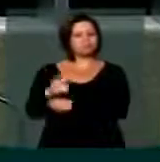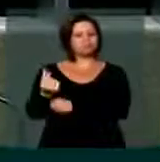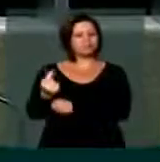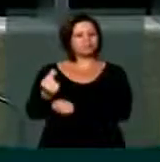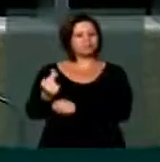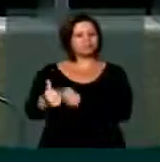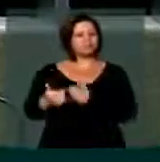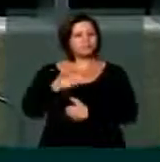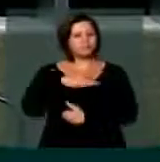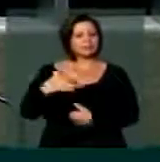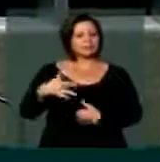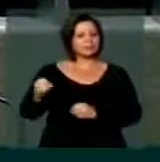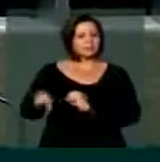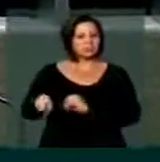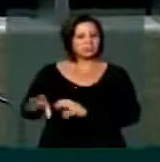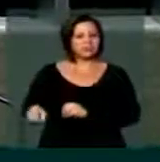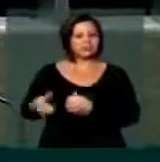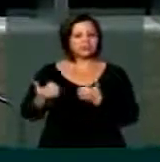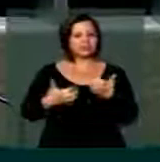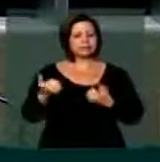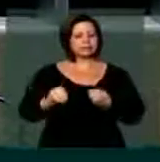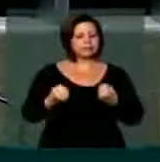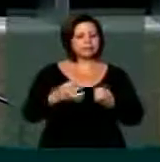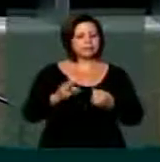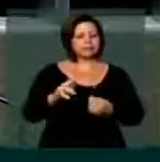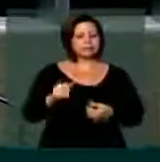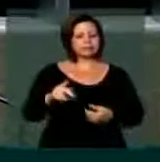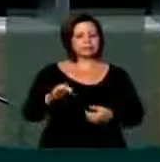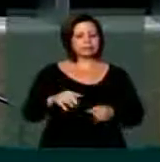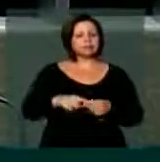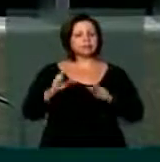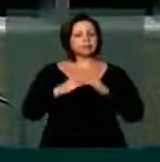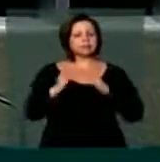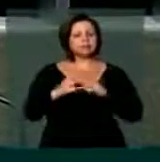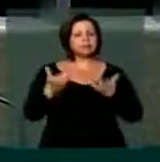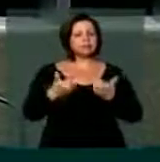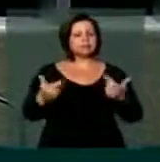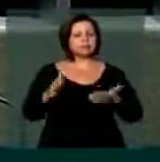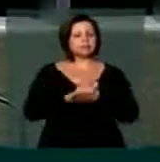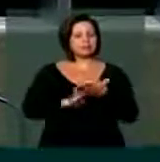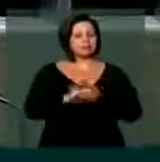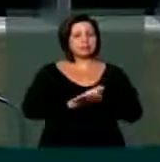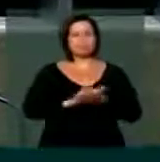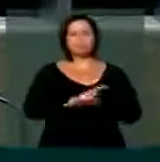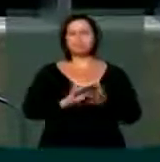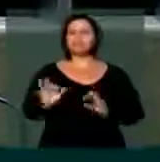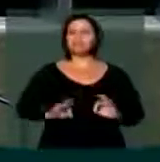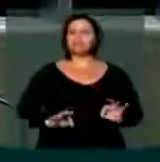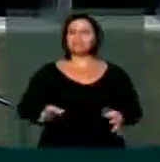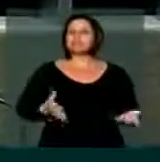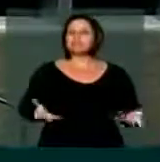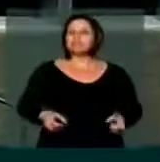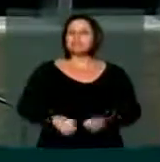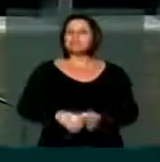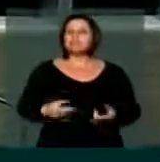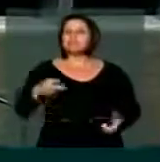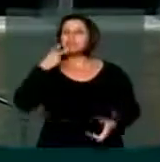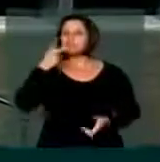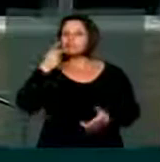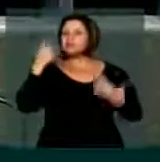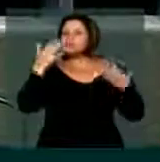para o transporte, para a educação, para a moradia popular, para a infraestrutura desse país. Por isso que nós